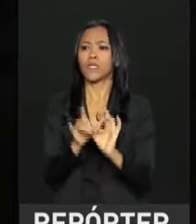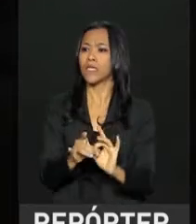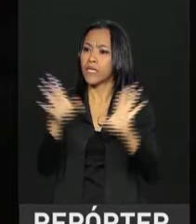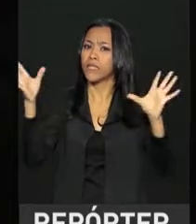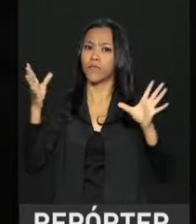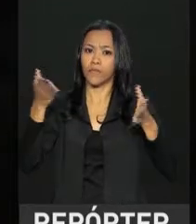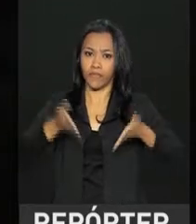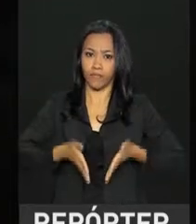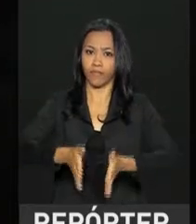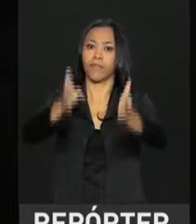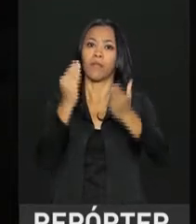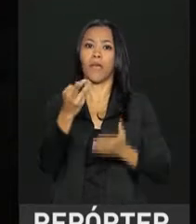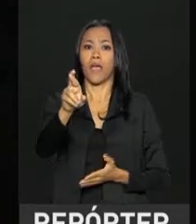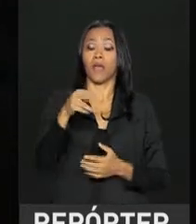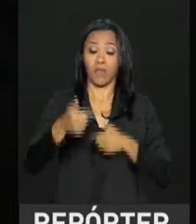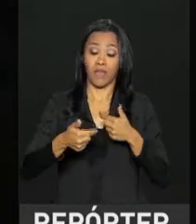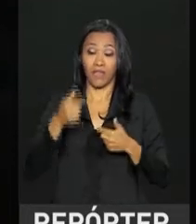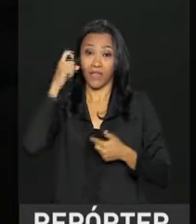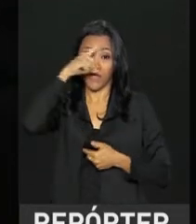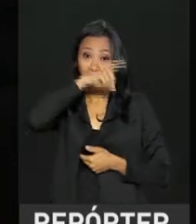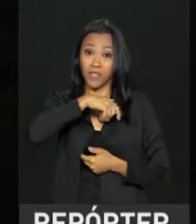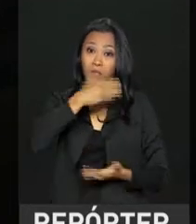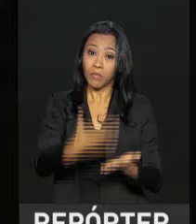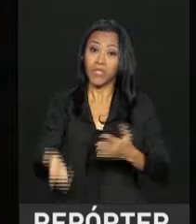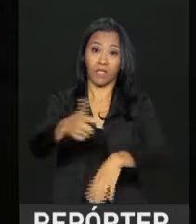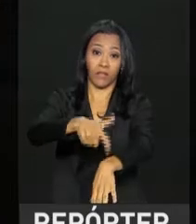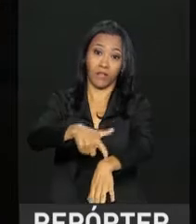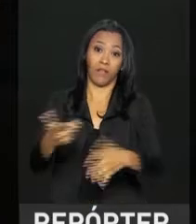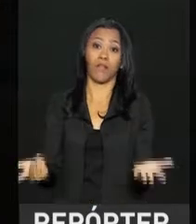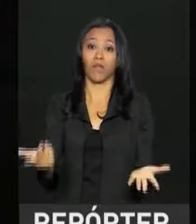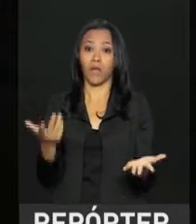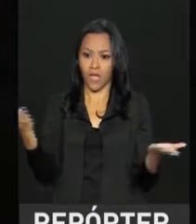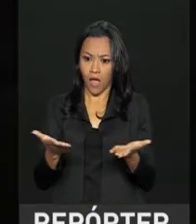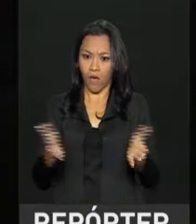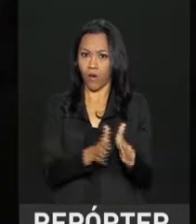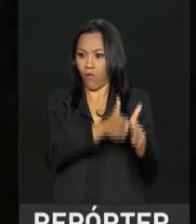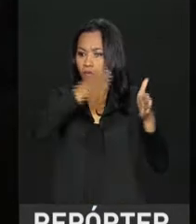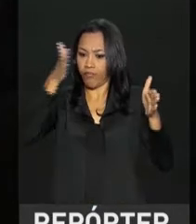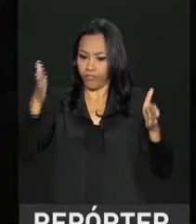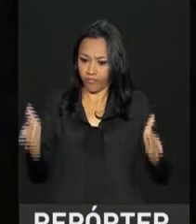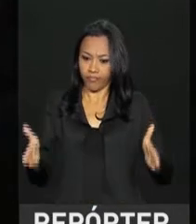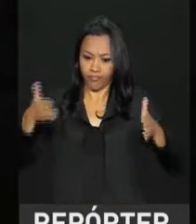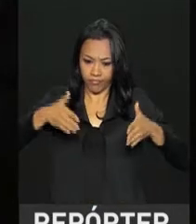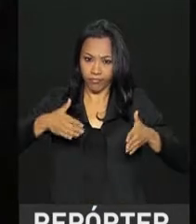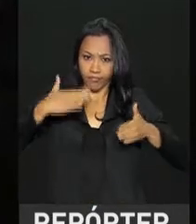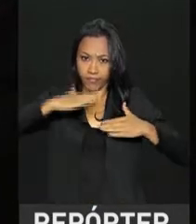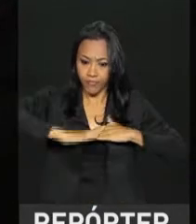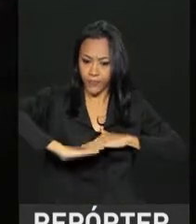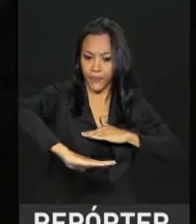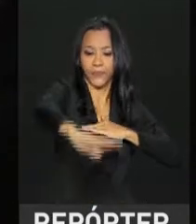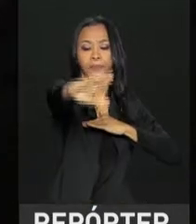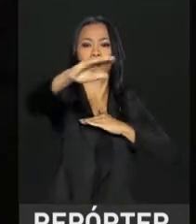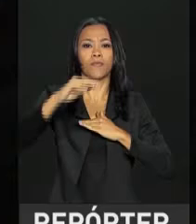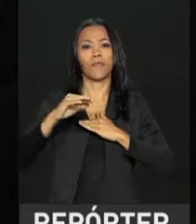Porque a gente ficava muito travado, perdia tempo. E com essa duplicação realmente vem